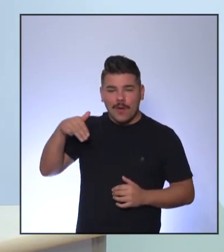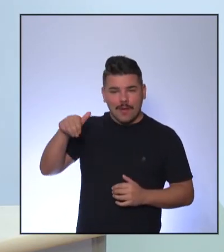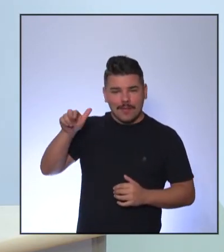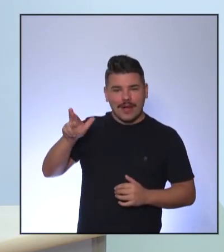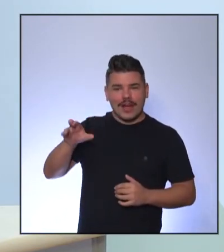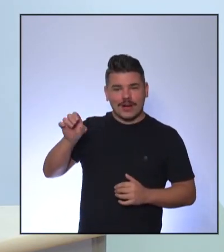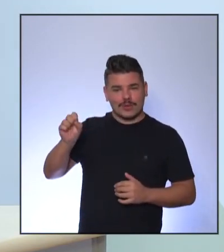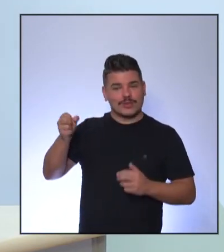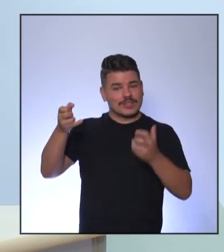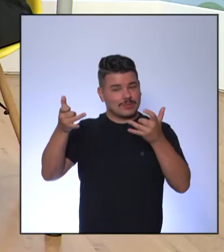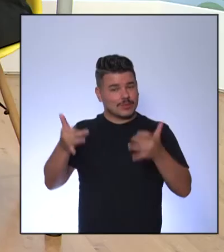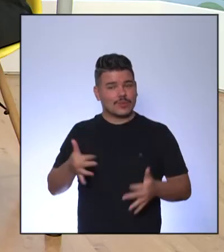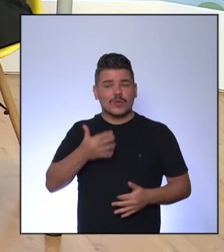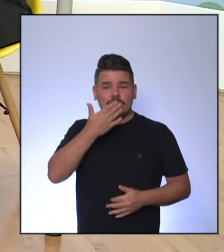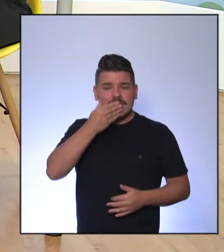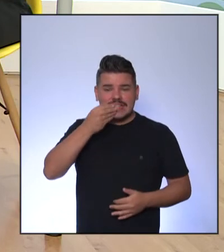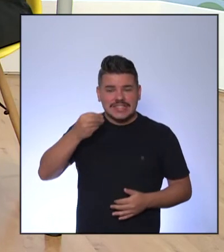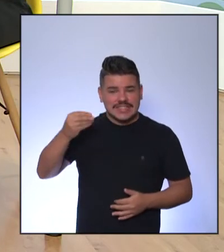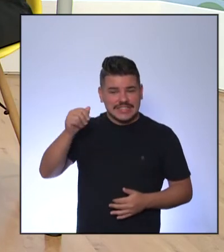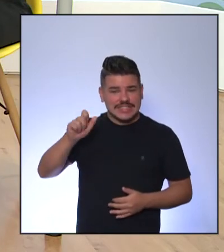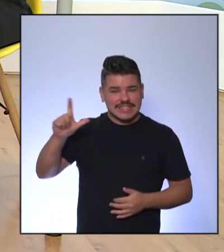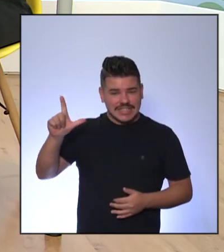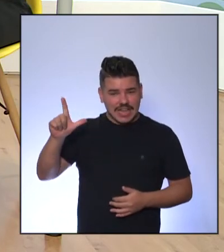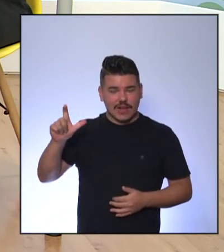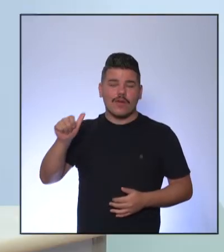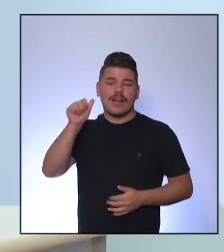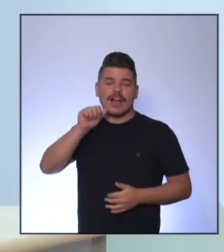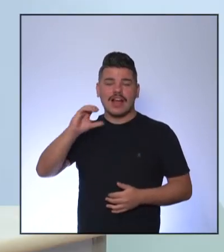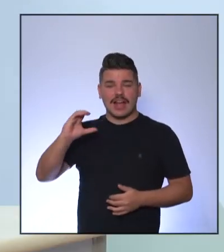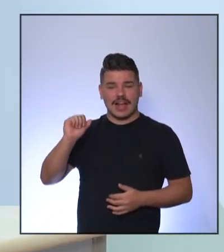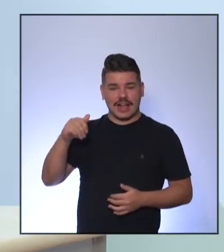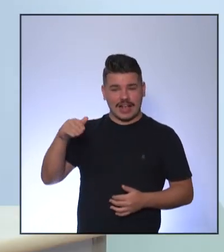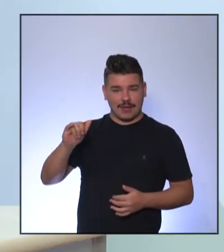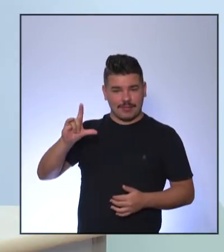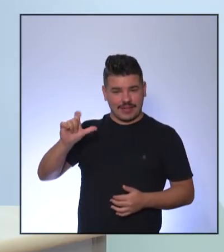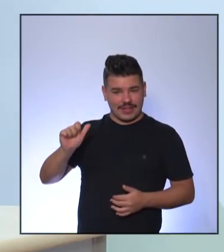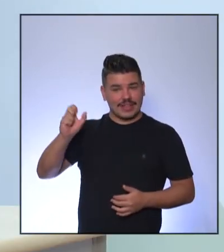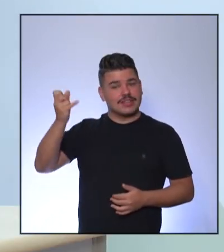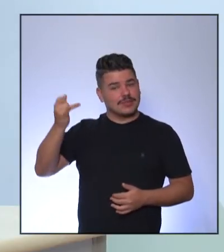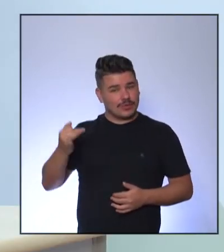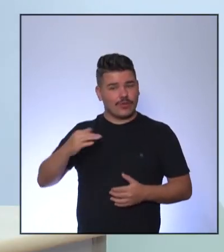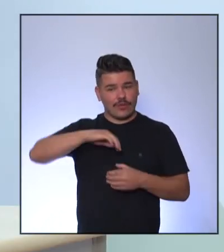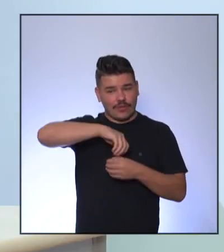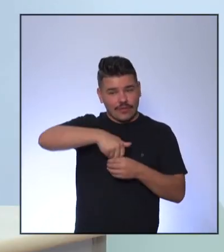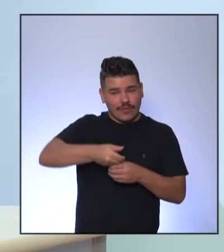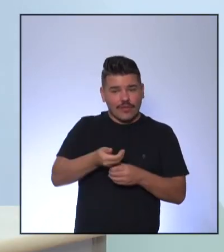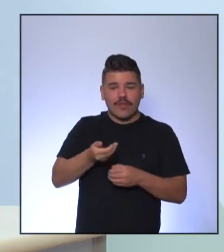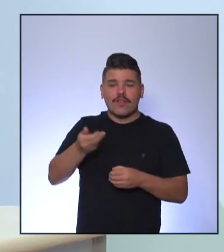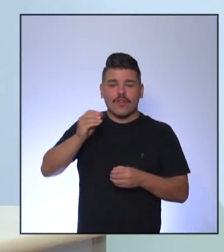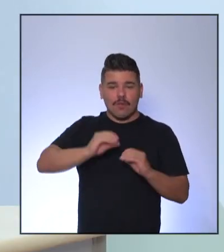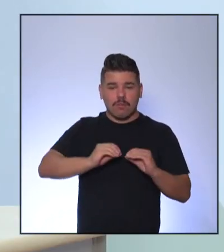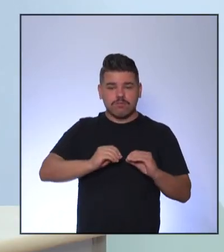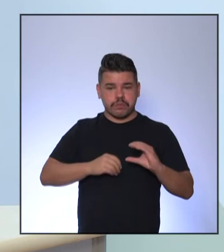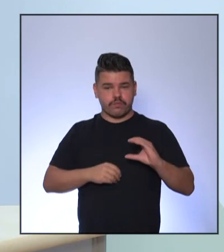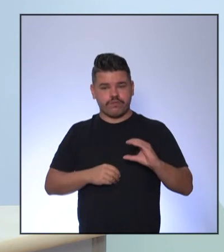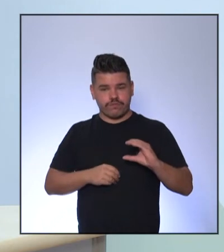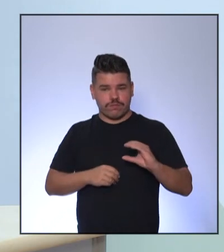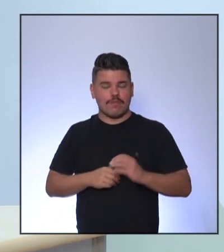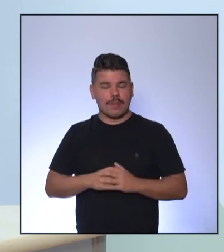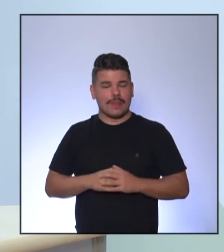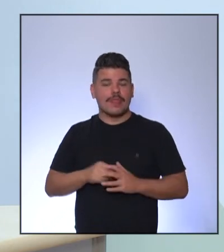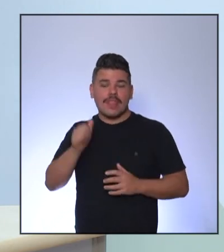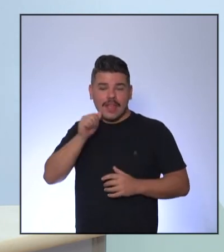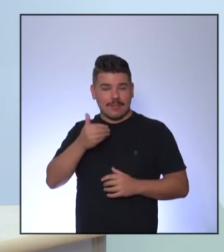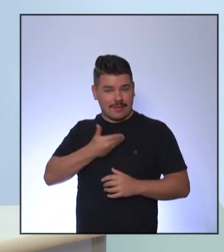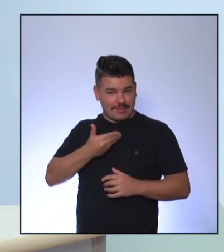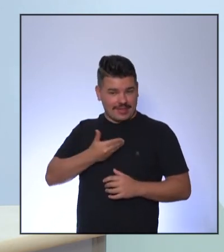O sal. O sal. A Camila colocou fermento. E a minha xará aqui, a Denise, colocou